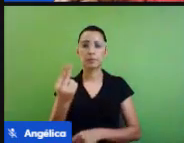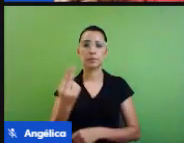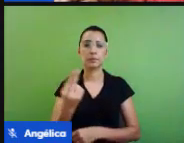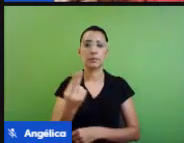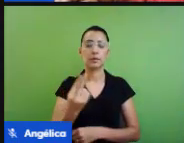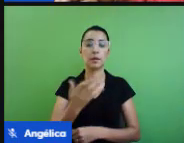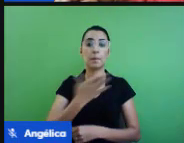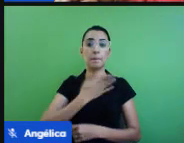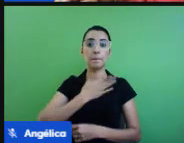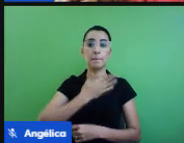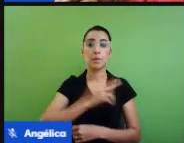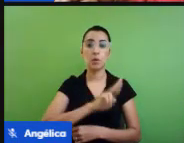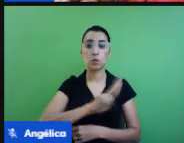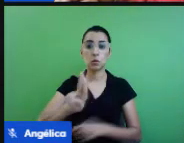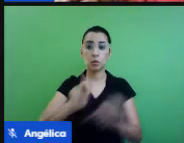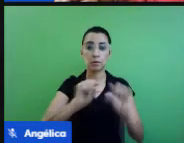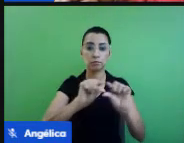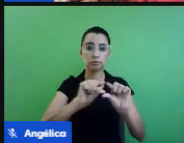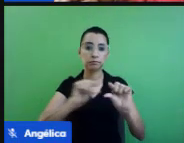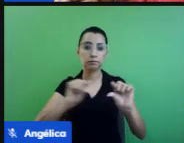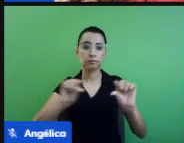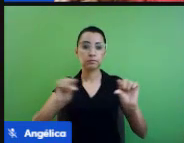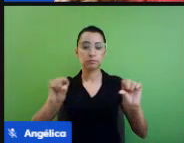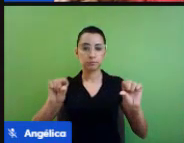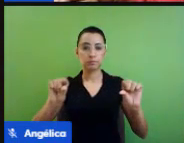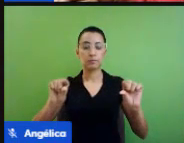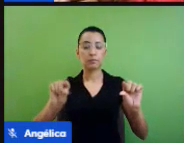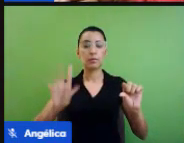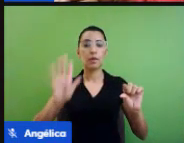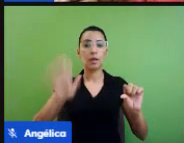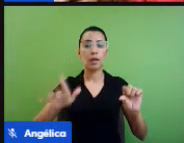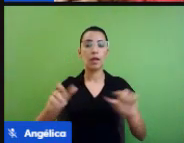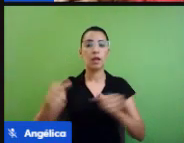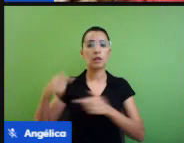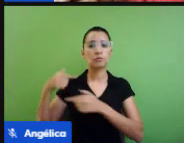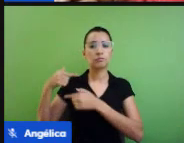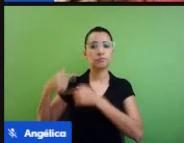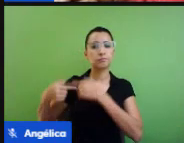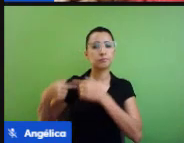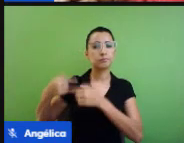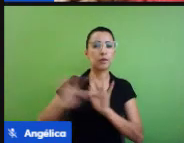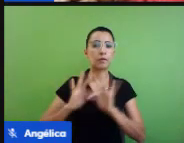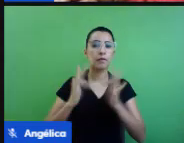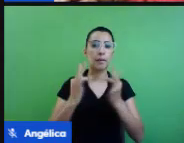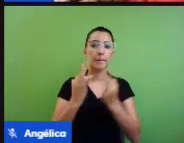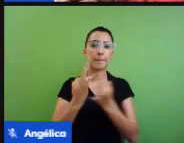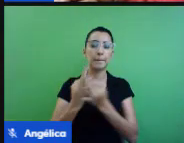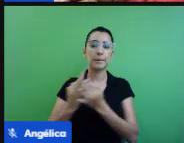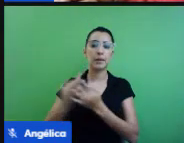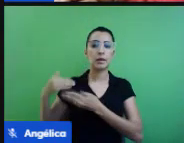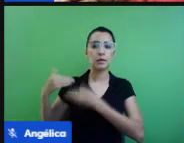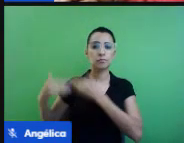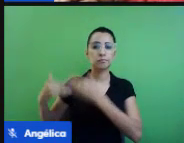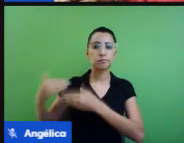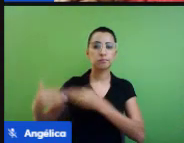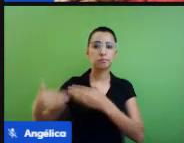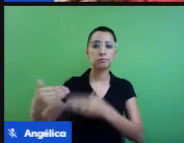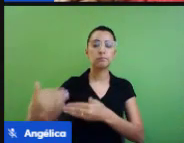vem de uma linhagem familiar, e nessa escrita do nome pode-se